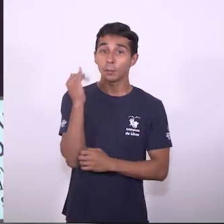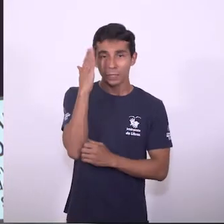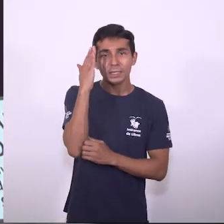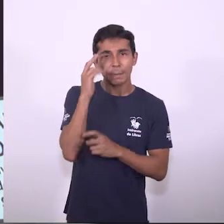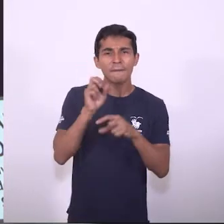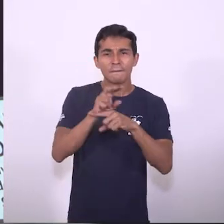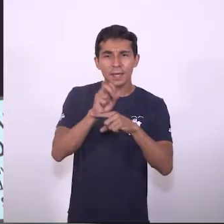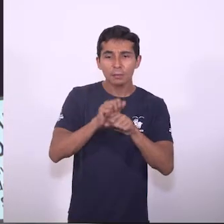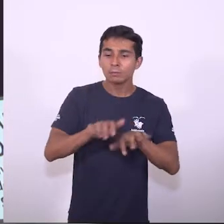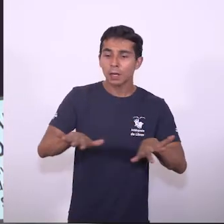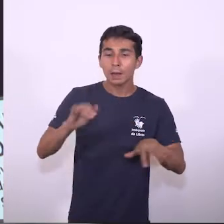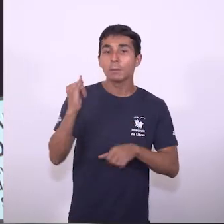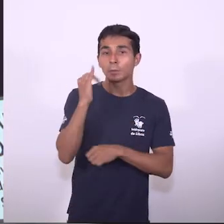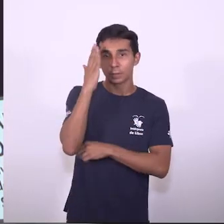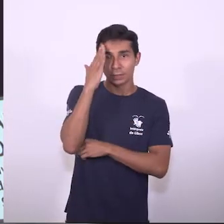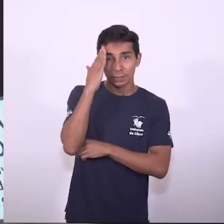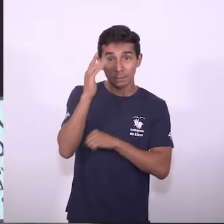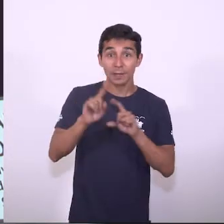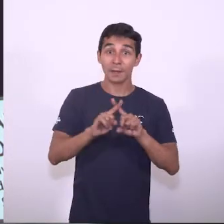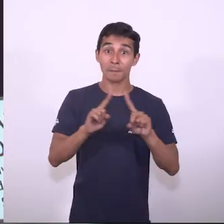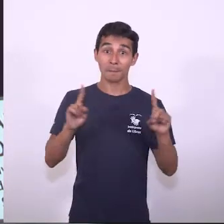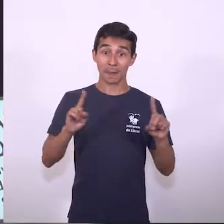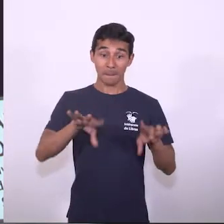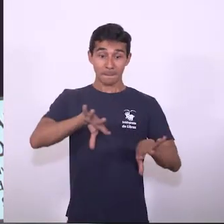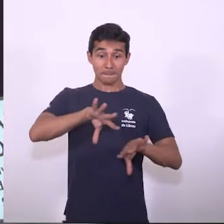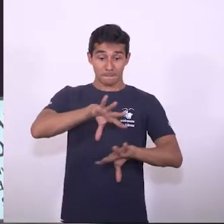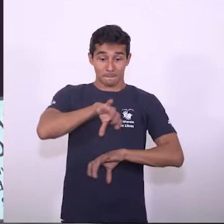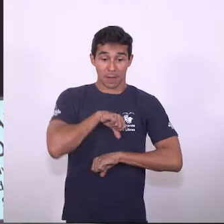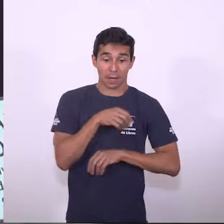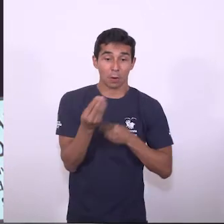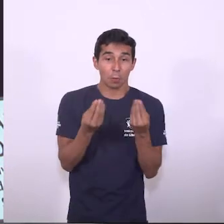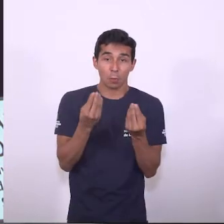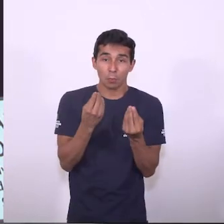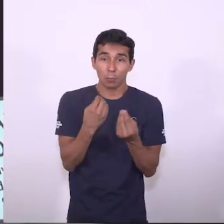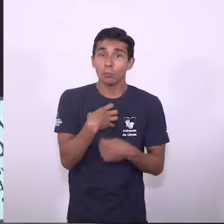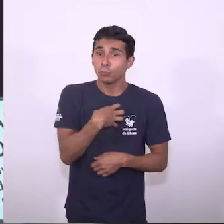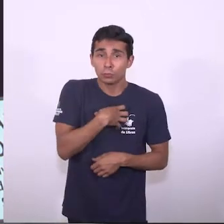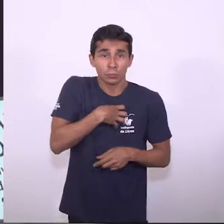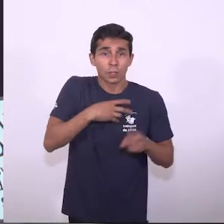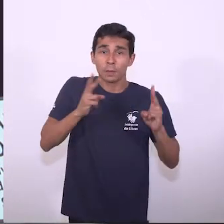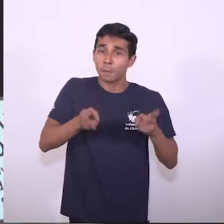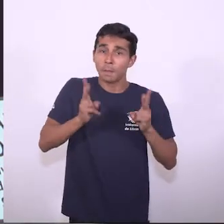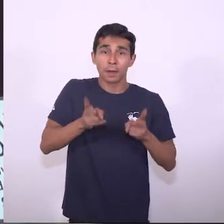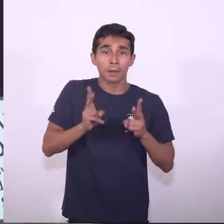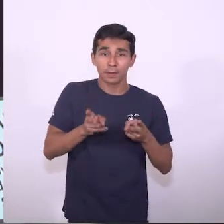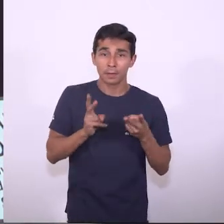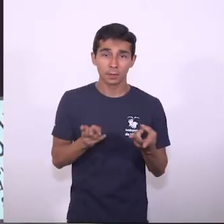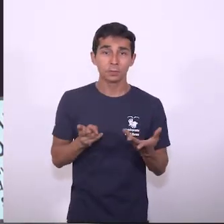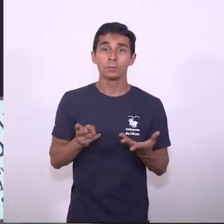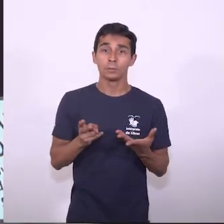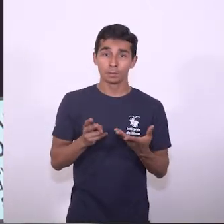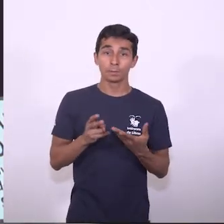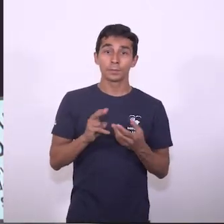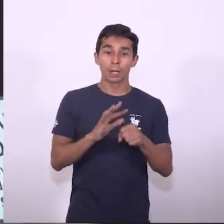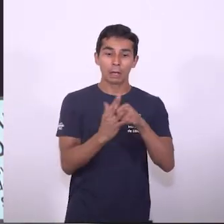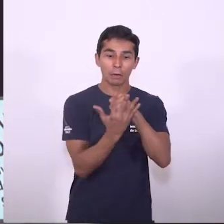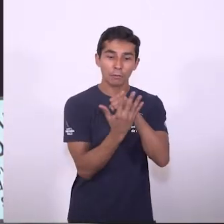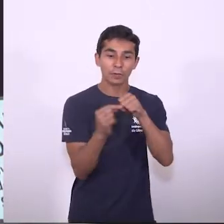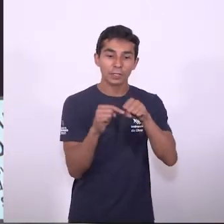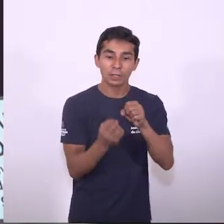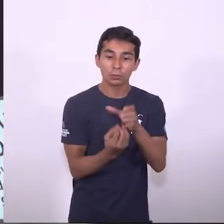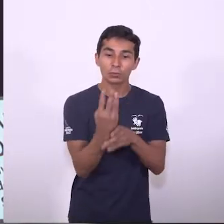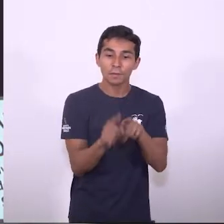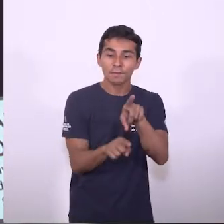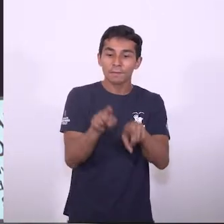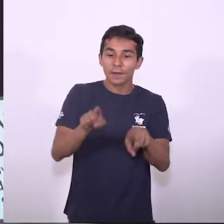a forma de transmissão é a mesma, não sabemos como se comportam essas variantes em termos de capacidade de transmissão,